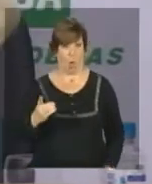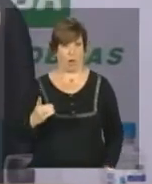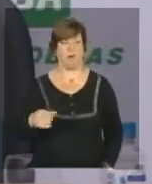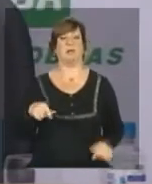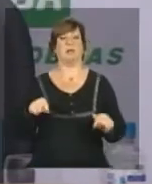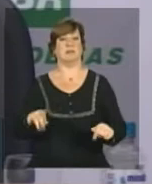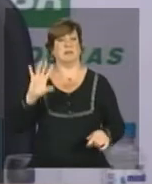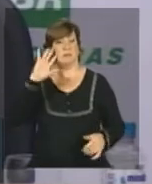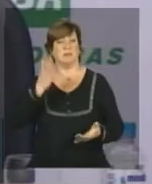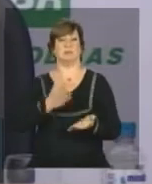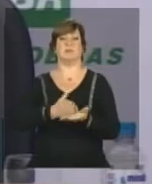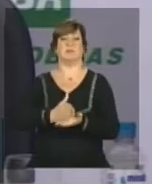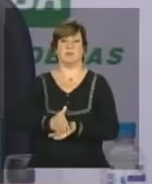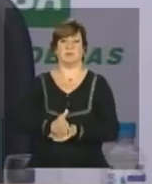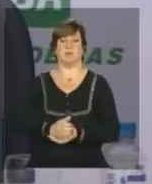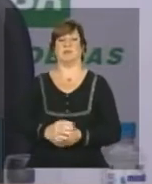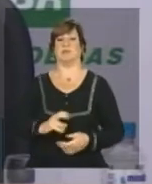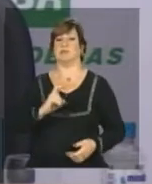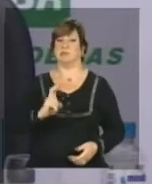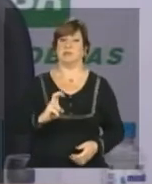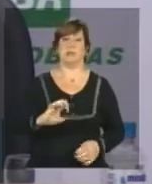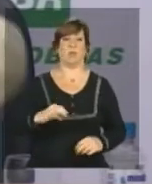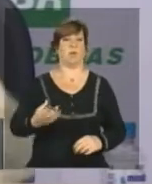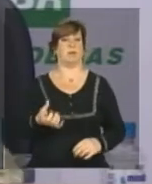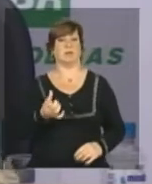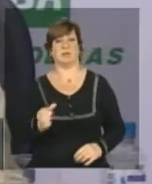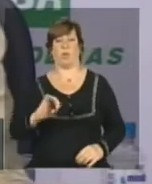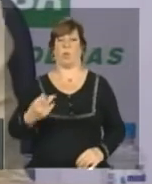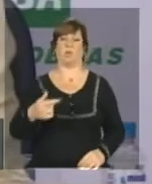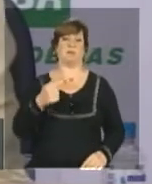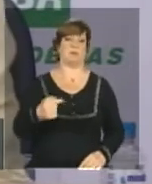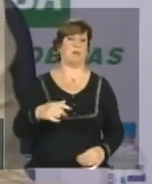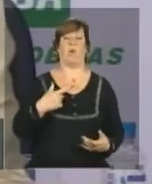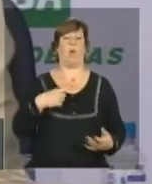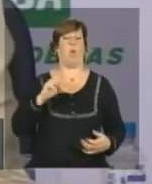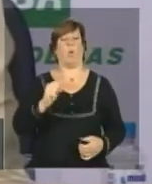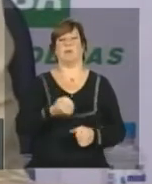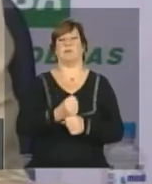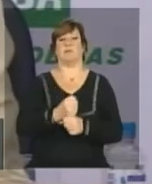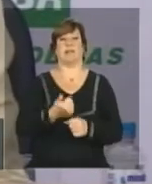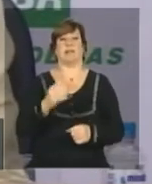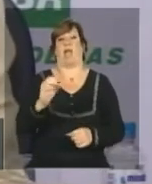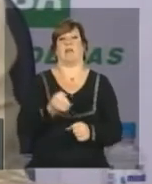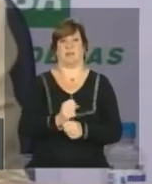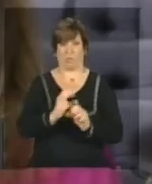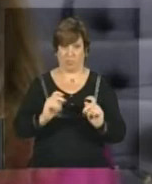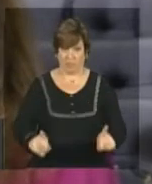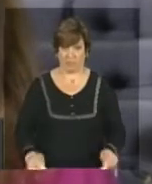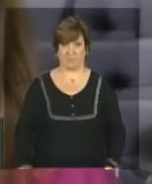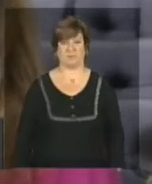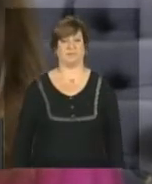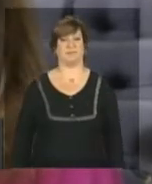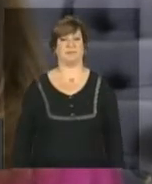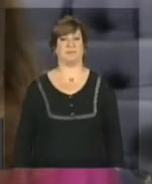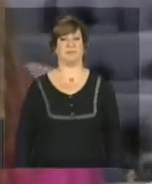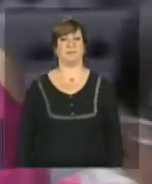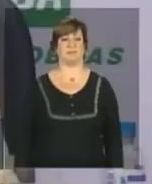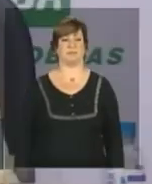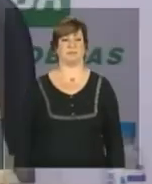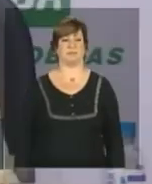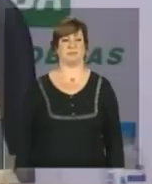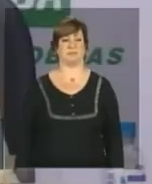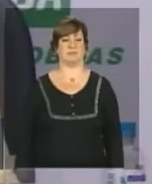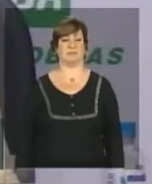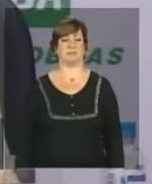definiu o seu caminho para 5, para 6, para 8, para 10 anos. Ok? Ok, obrigado.